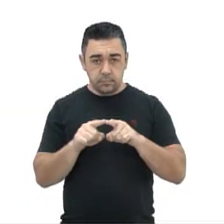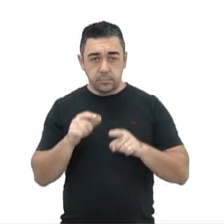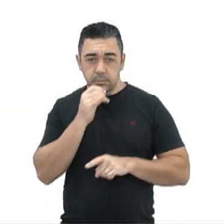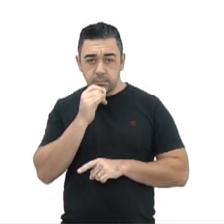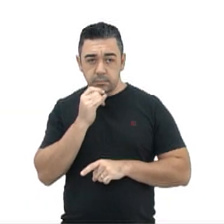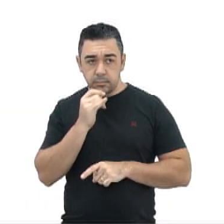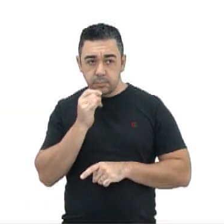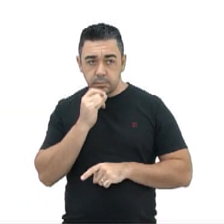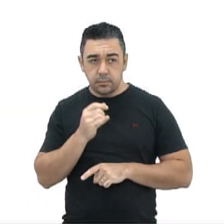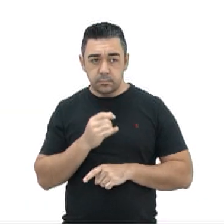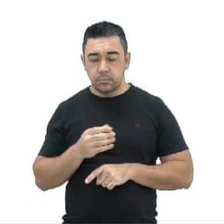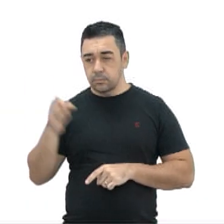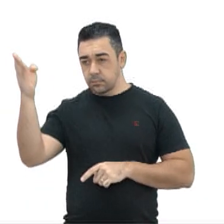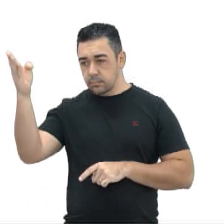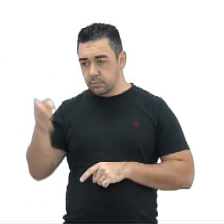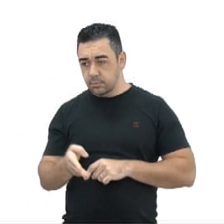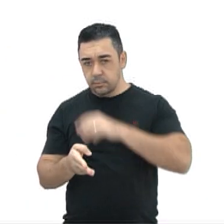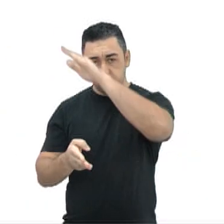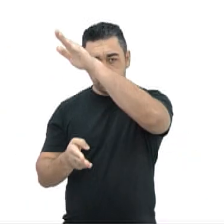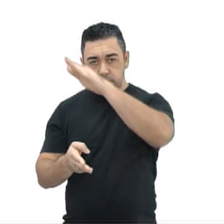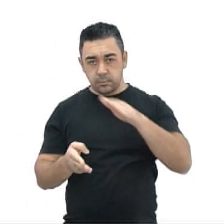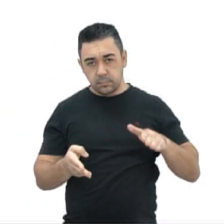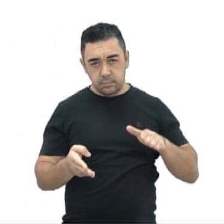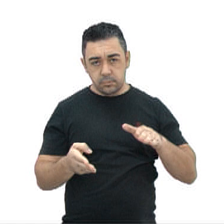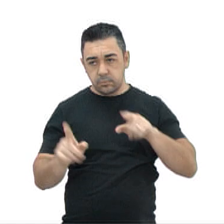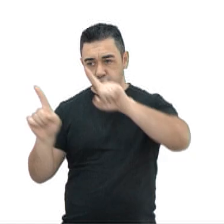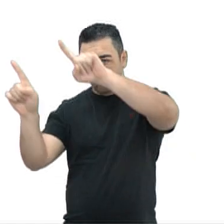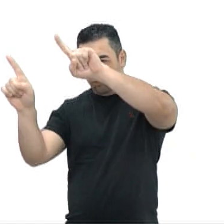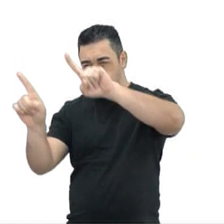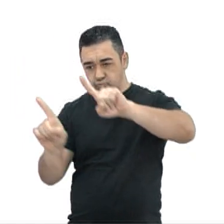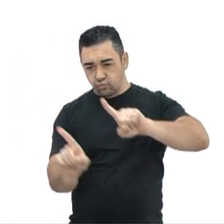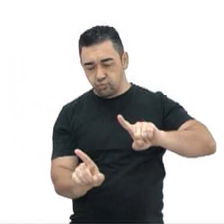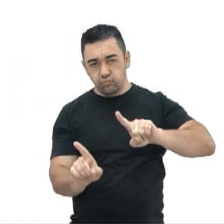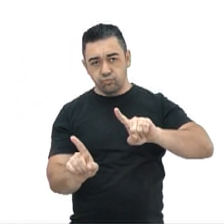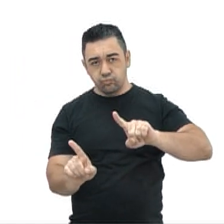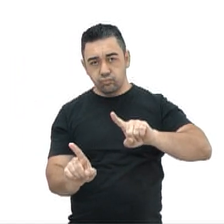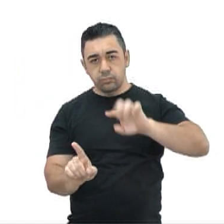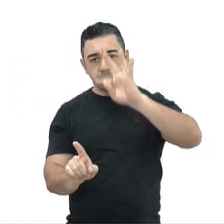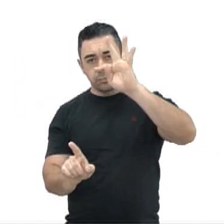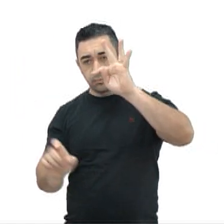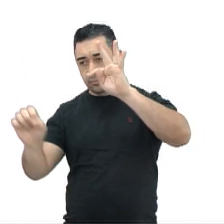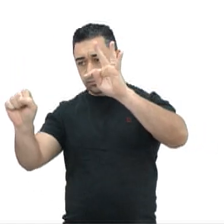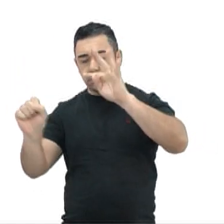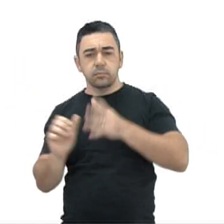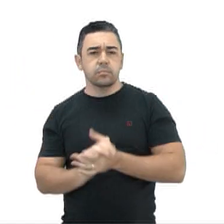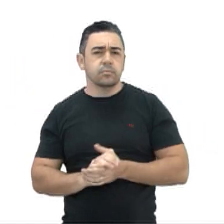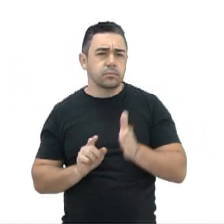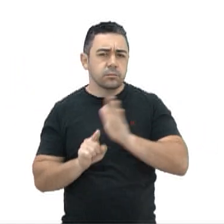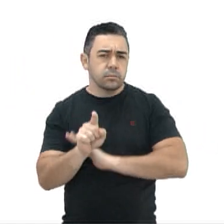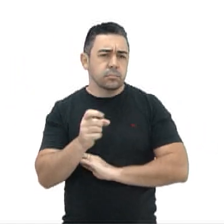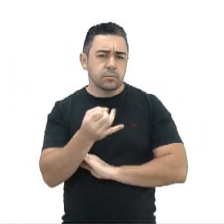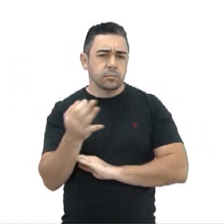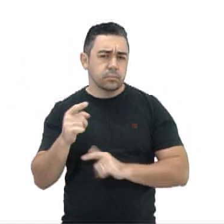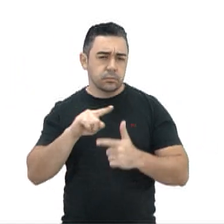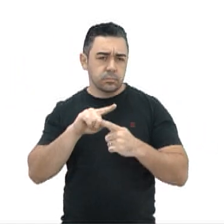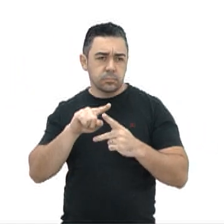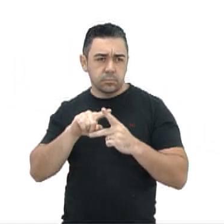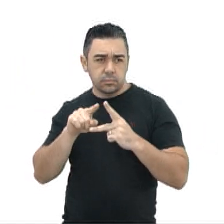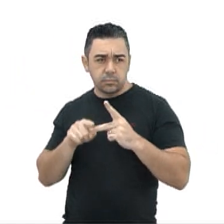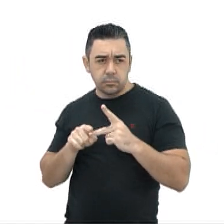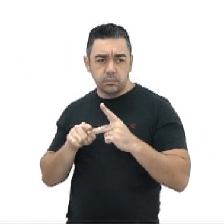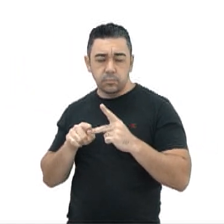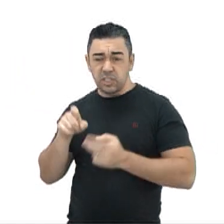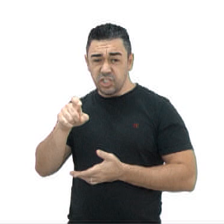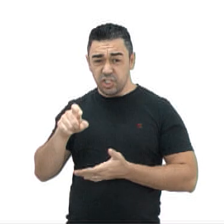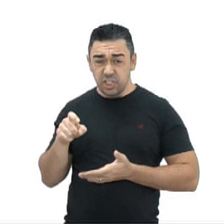as retas T e S, elas são paralelas, né? Qual é o valor em graus da expressão x menos